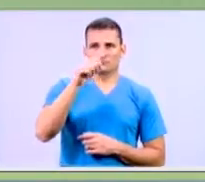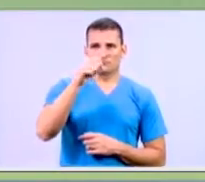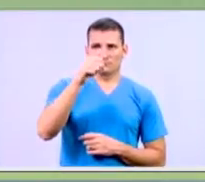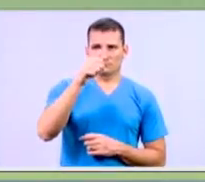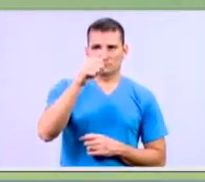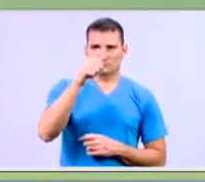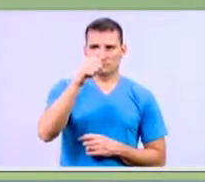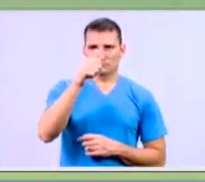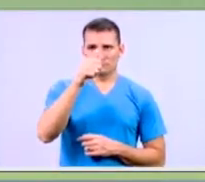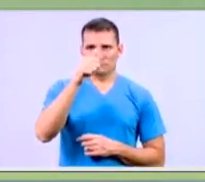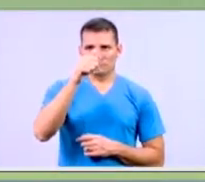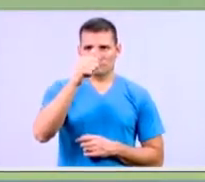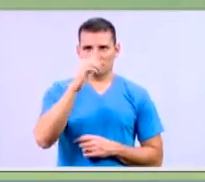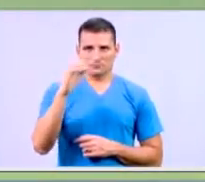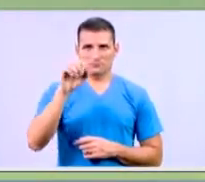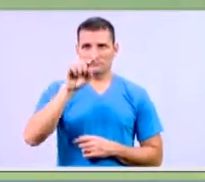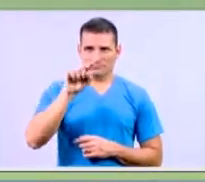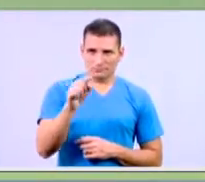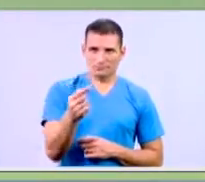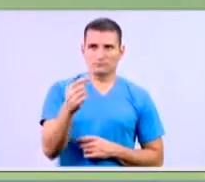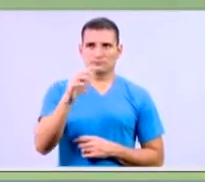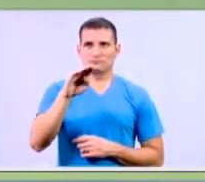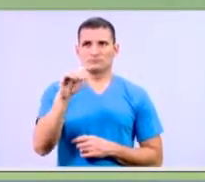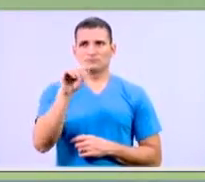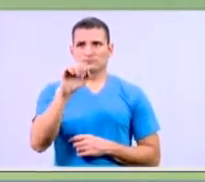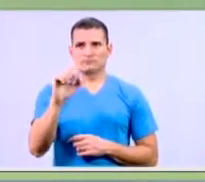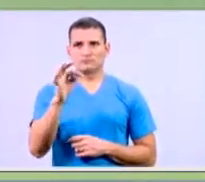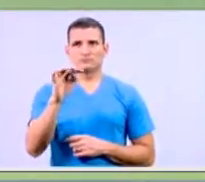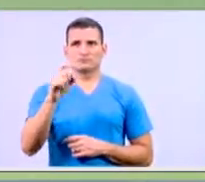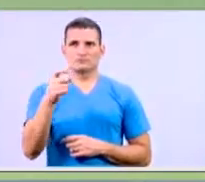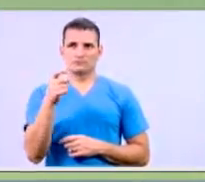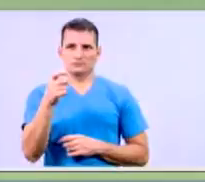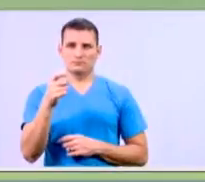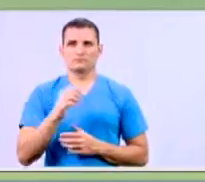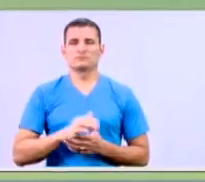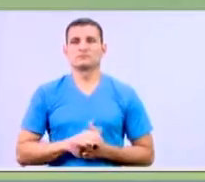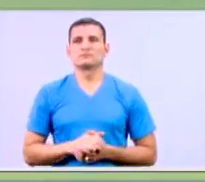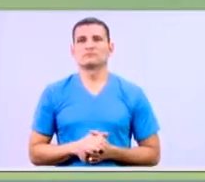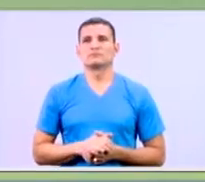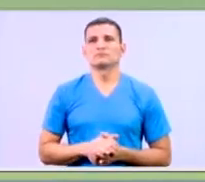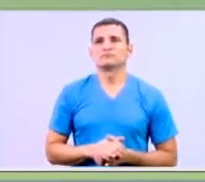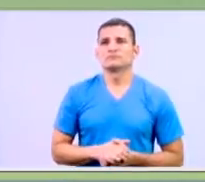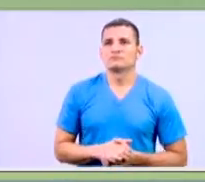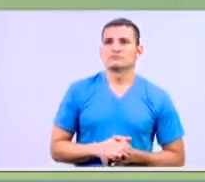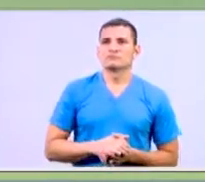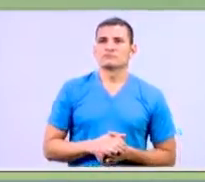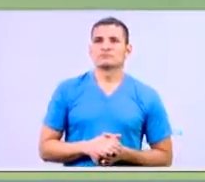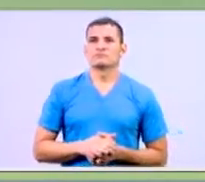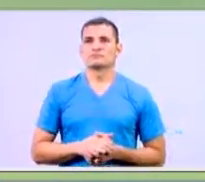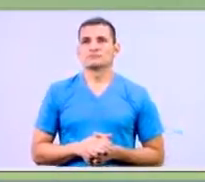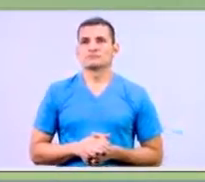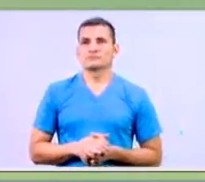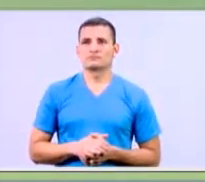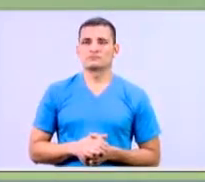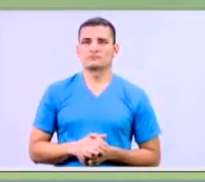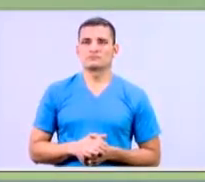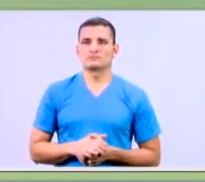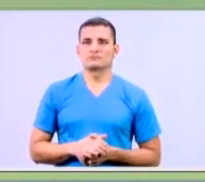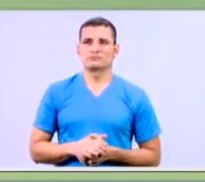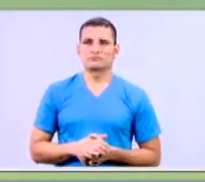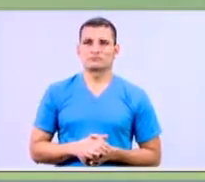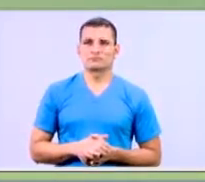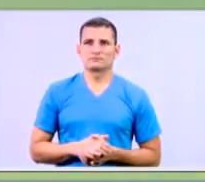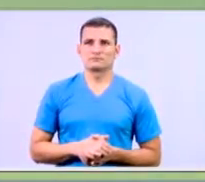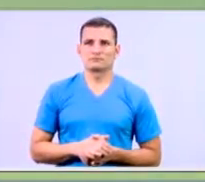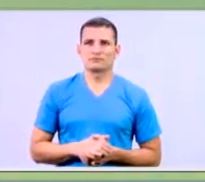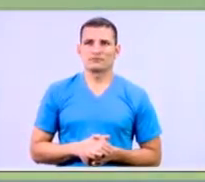TX. Bom, a gente já percebeu que quando fala de TX, LX ou SX, a gente só muda o meio físico, correto? Mas o